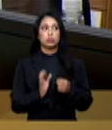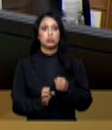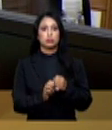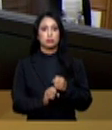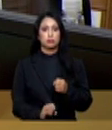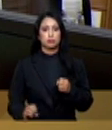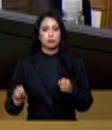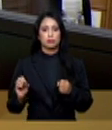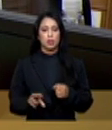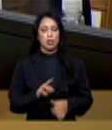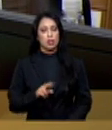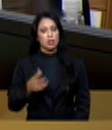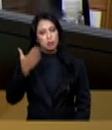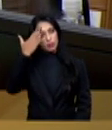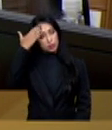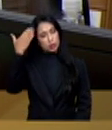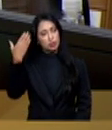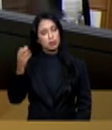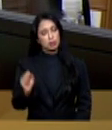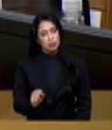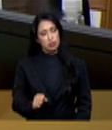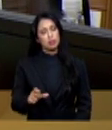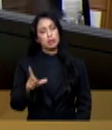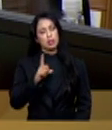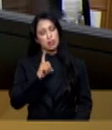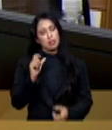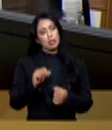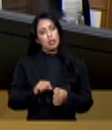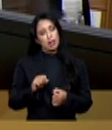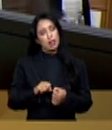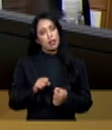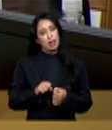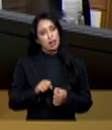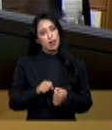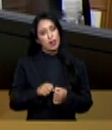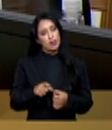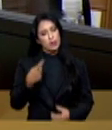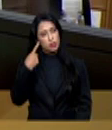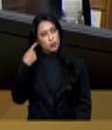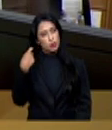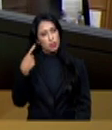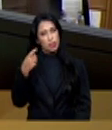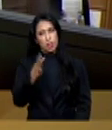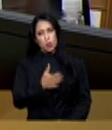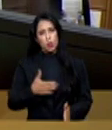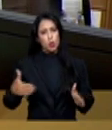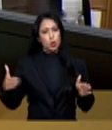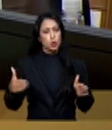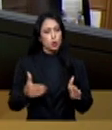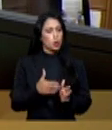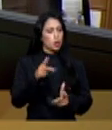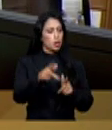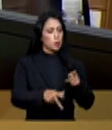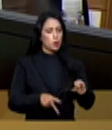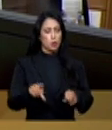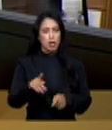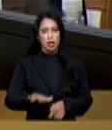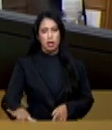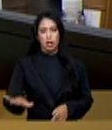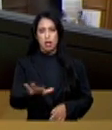não nos esqueçamos é prestado no interesse de toda a população especialmente